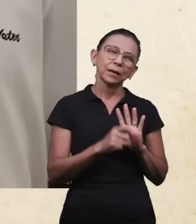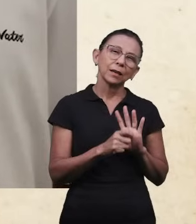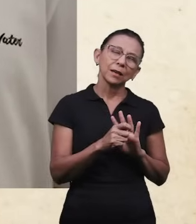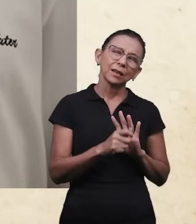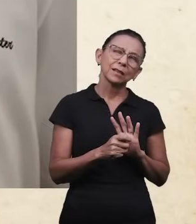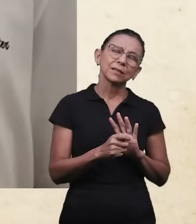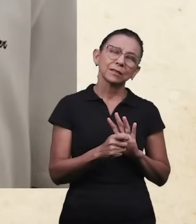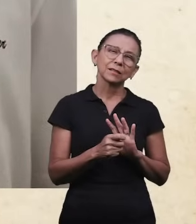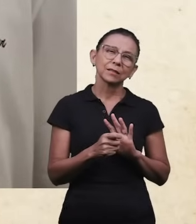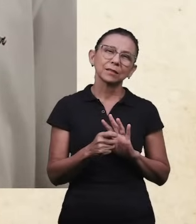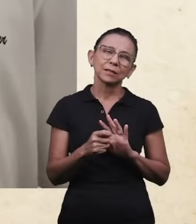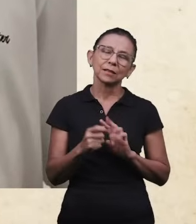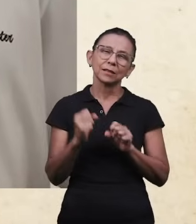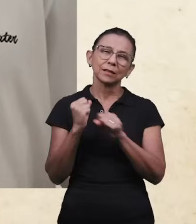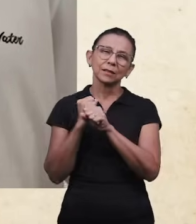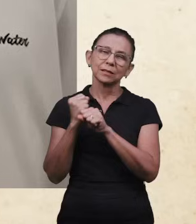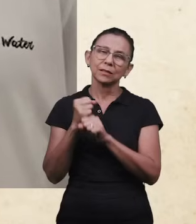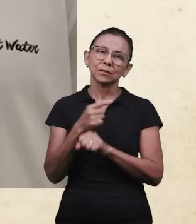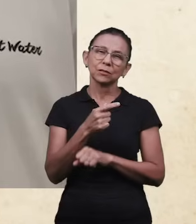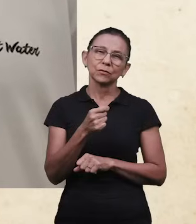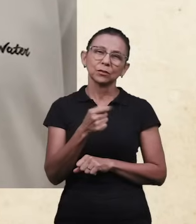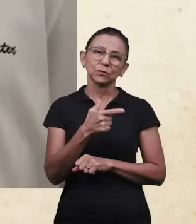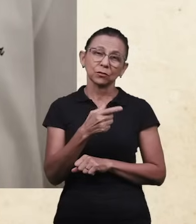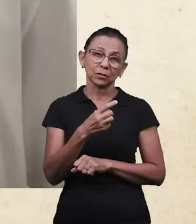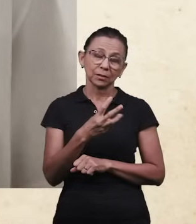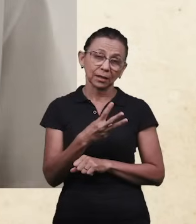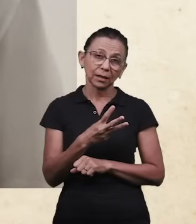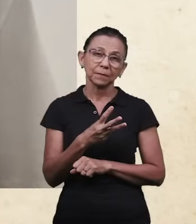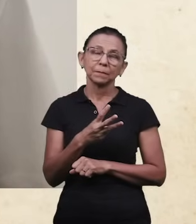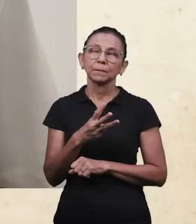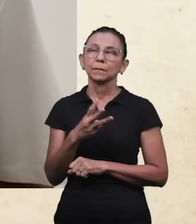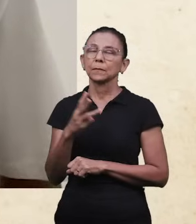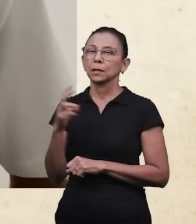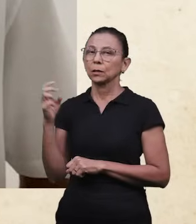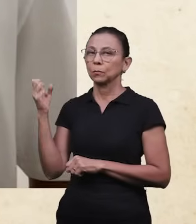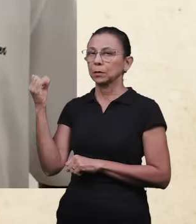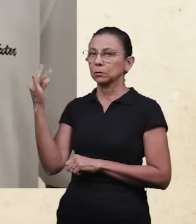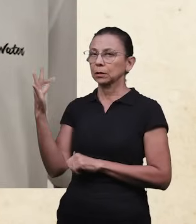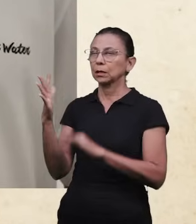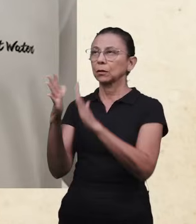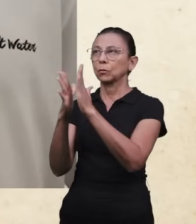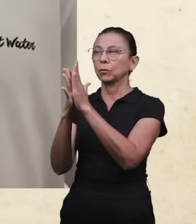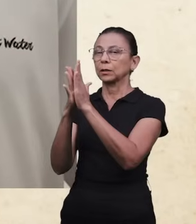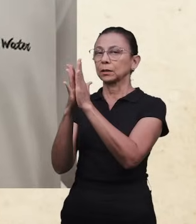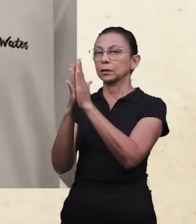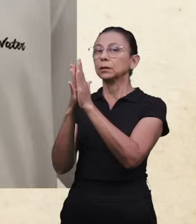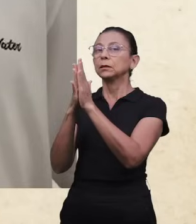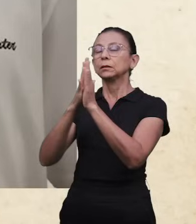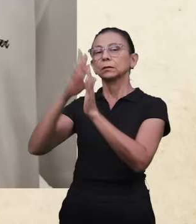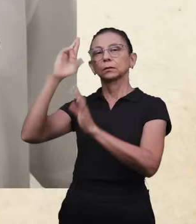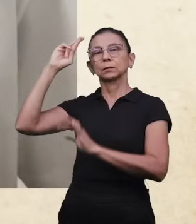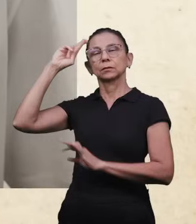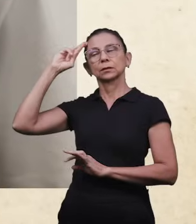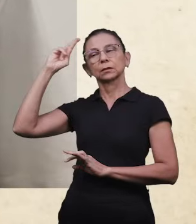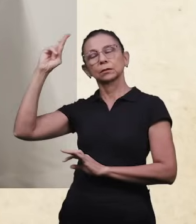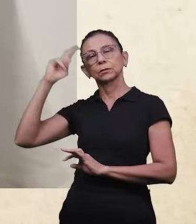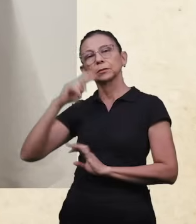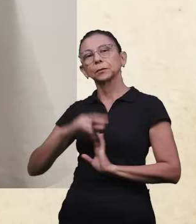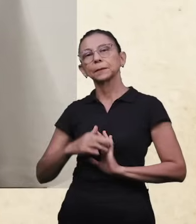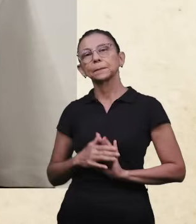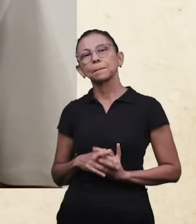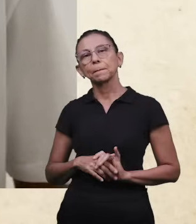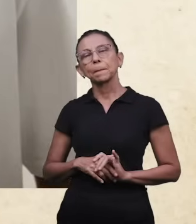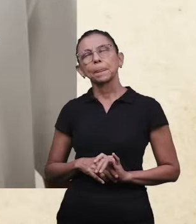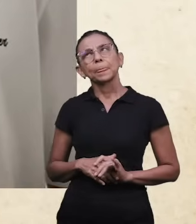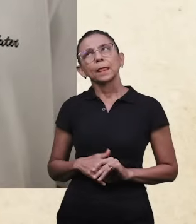meses desse ano, eu sempre fui orando ao Senhor pelas madrugadas, sempre depositando diante do altar